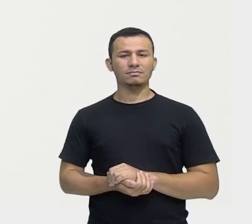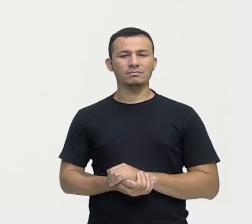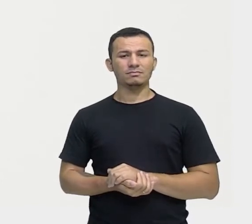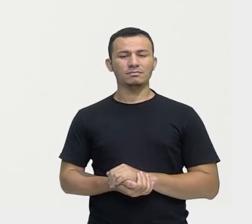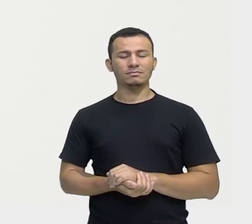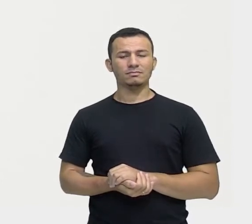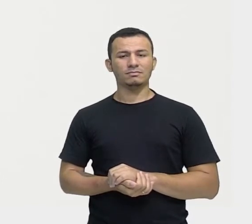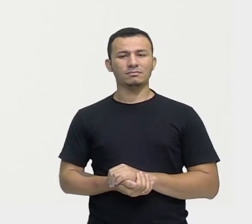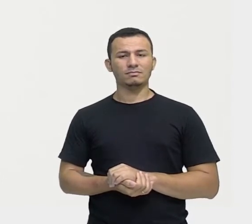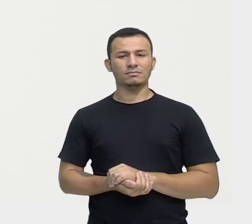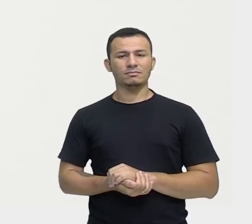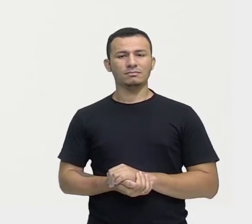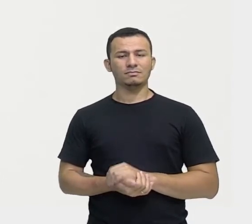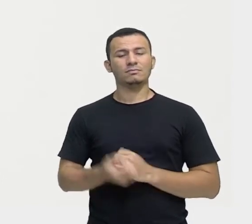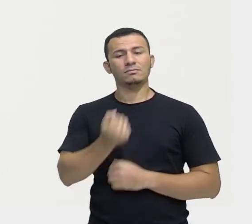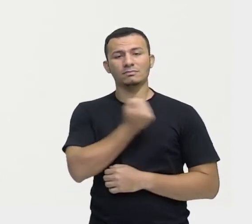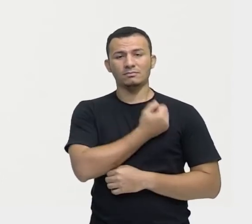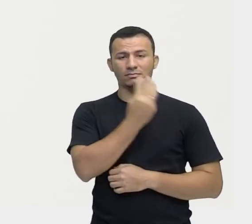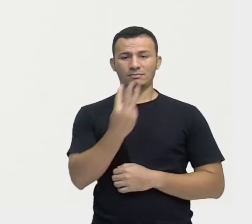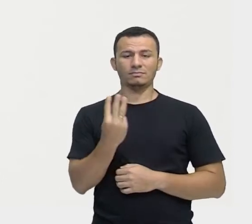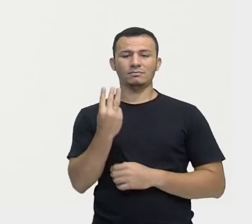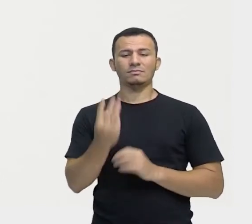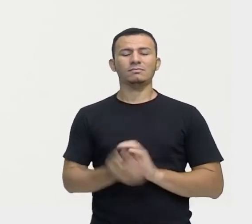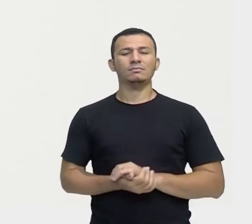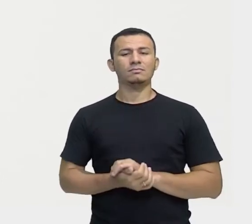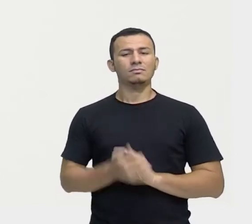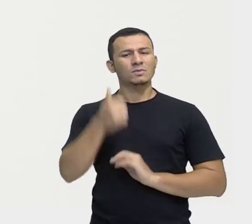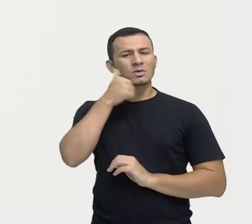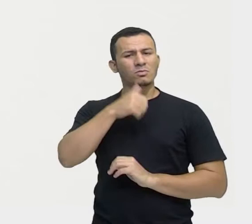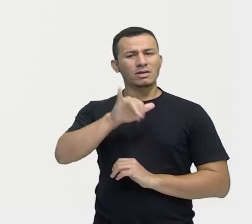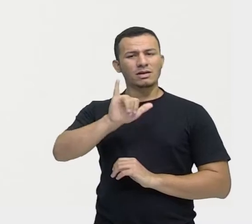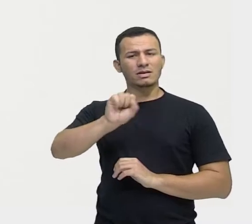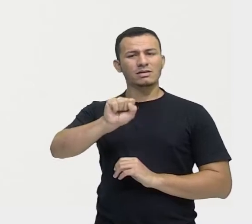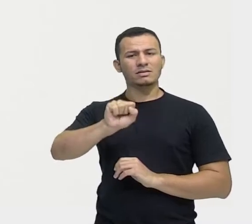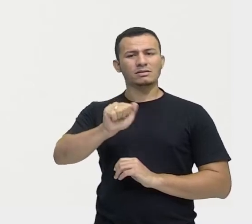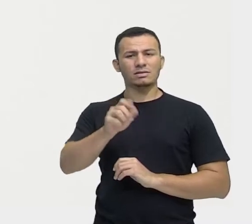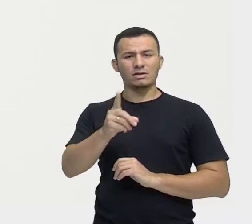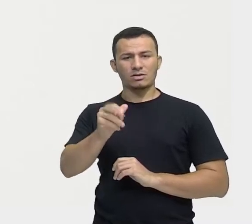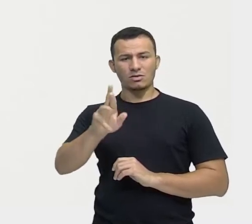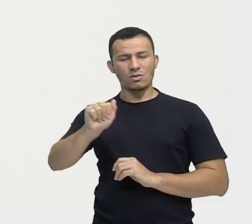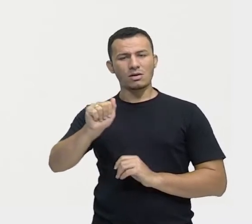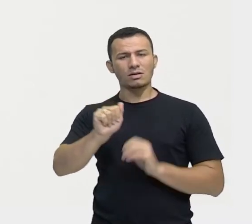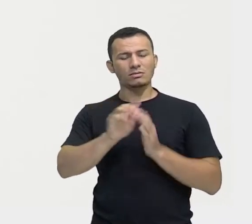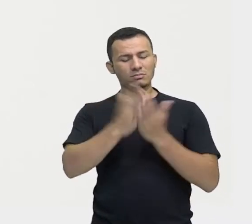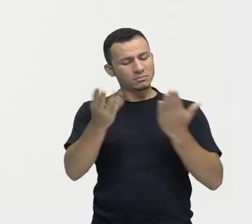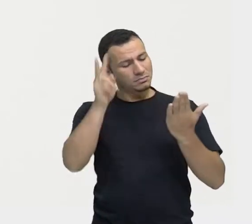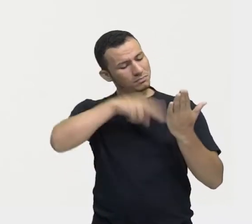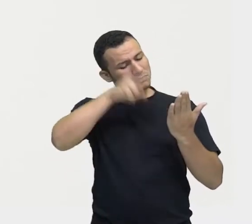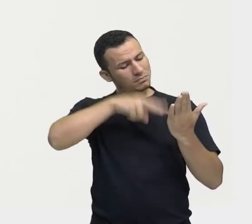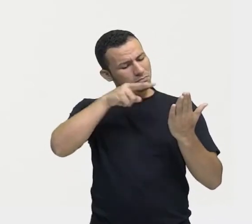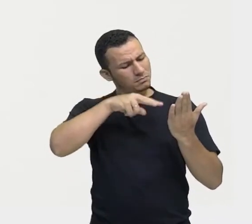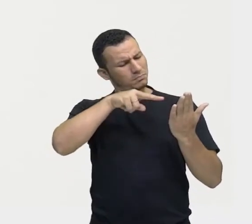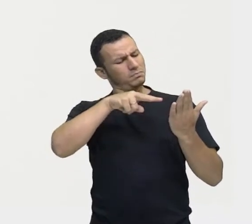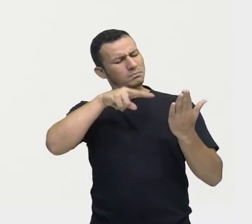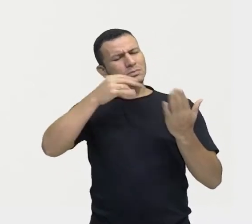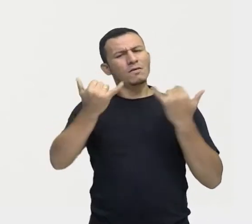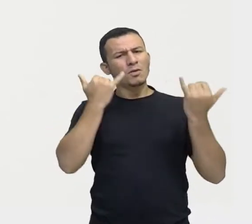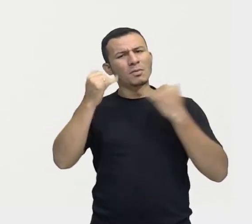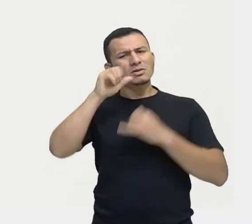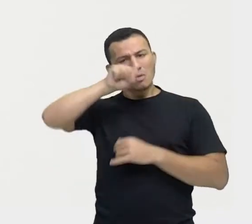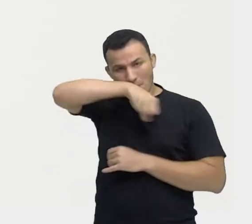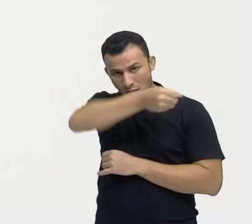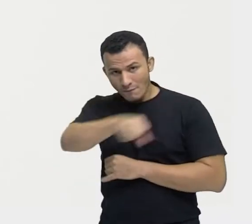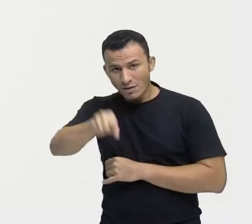2.000 quilos. Exercitando número 3. Isadora estava lendo em uma revista que o elefante asiático pode